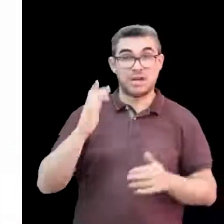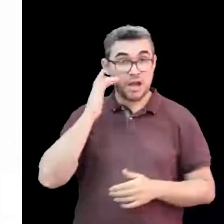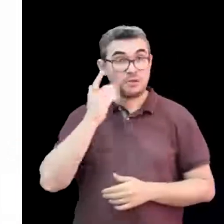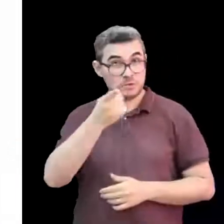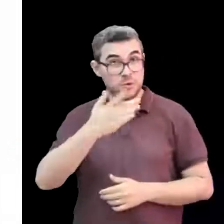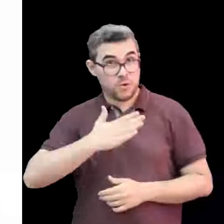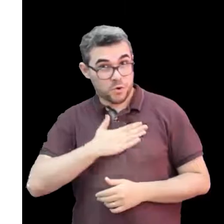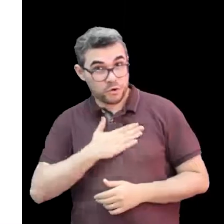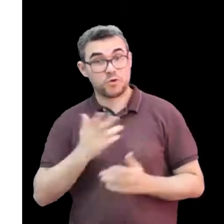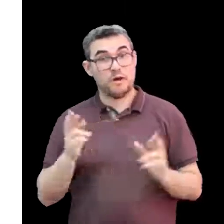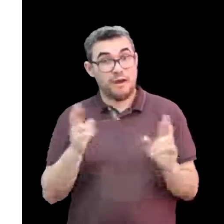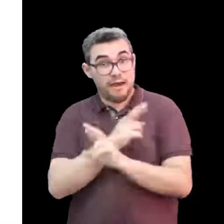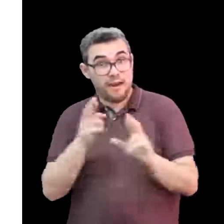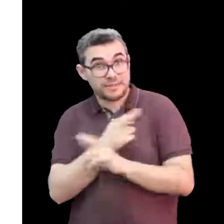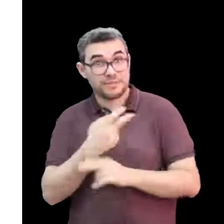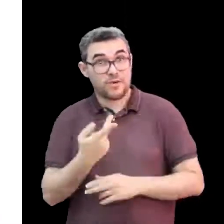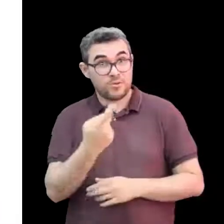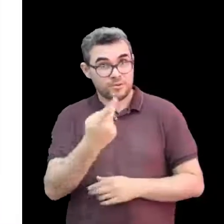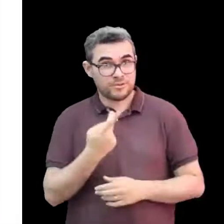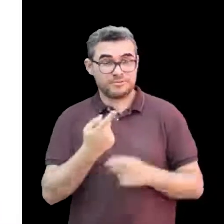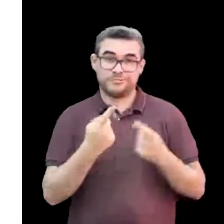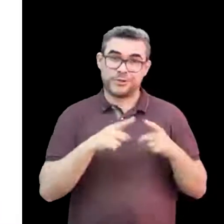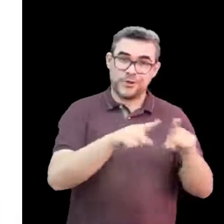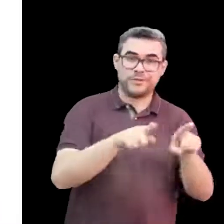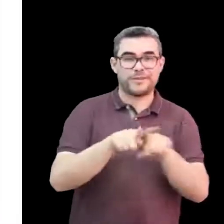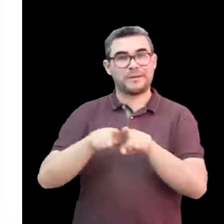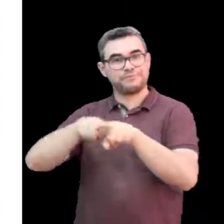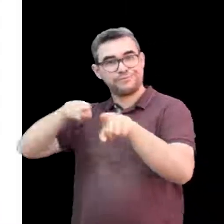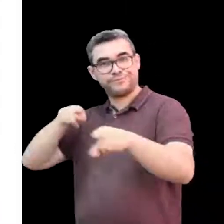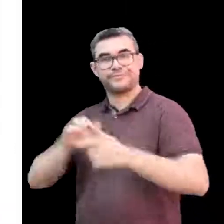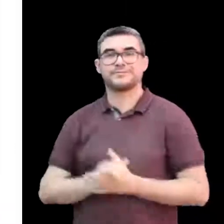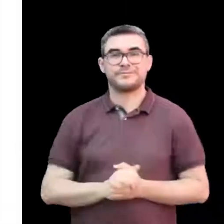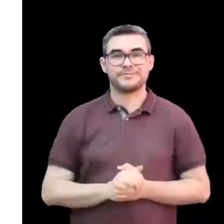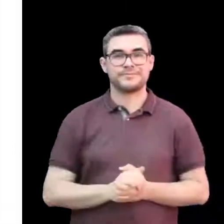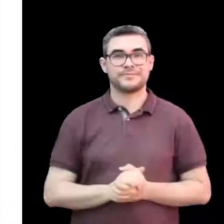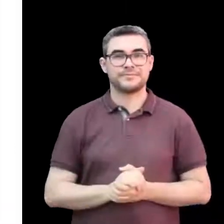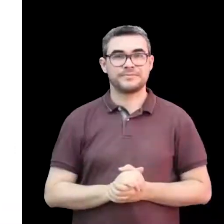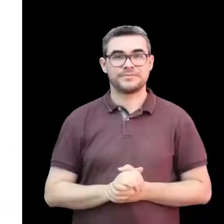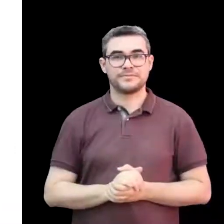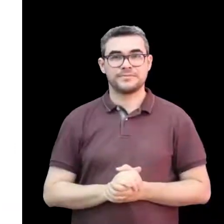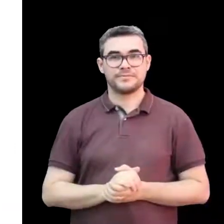que você tenha gostado de nossa relação sincrônica e diacrônica.